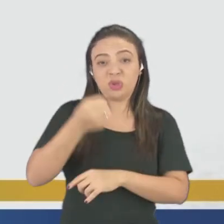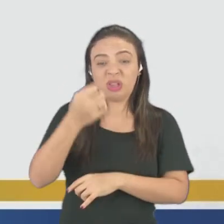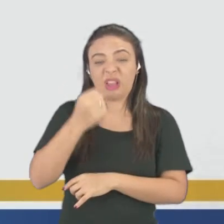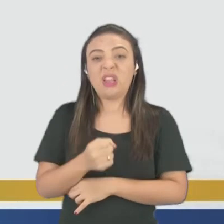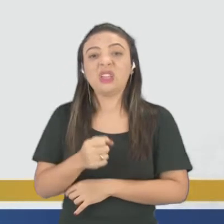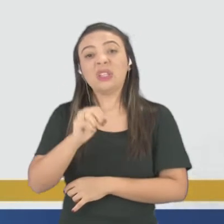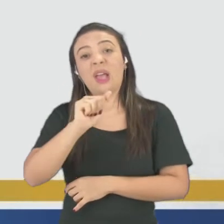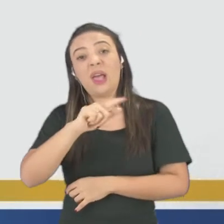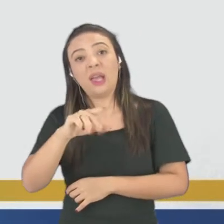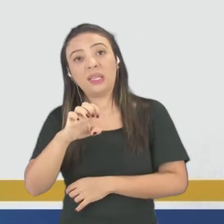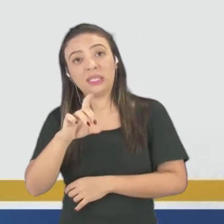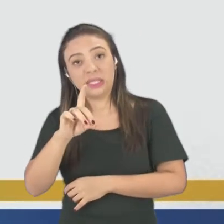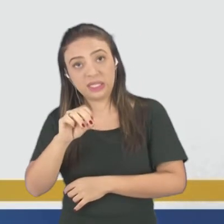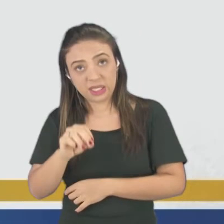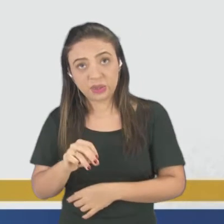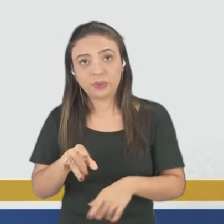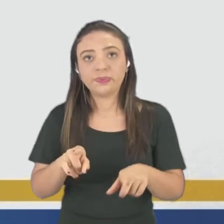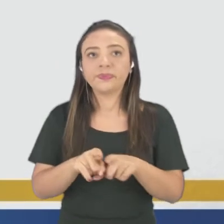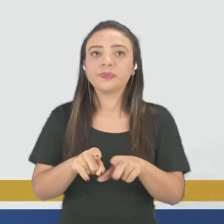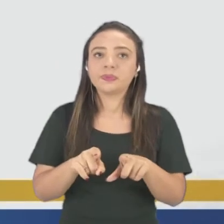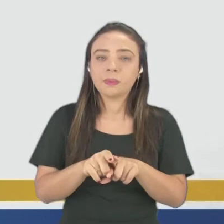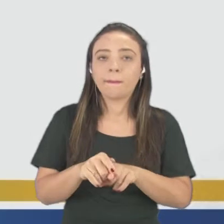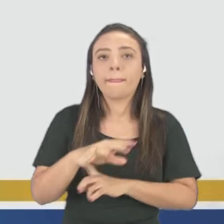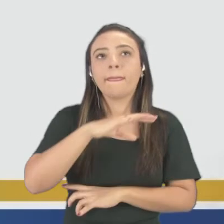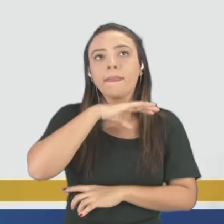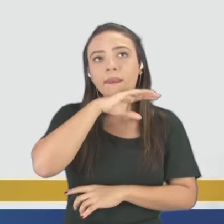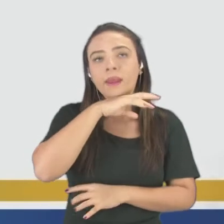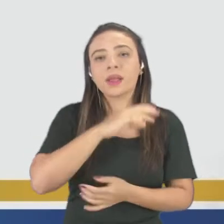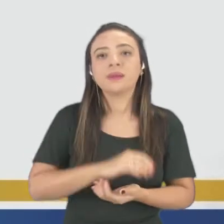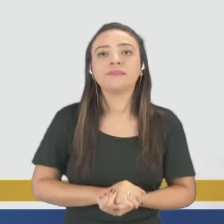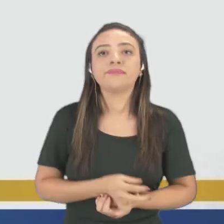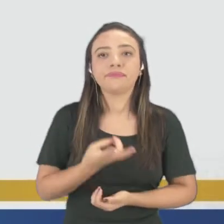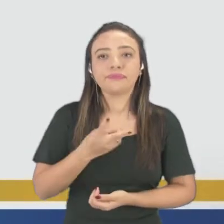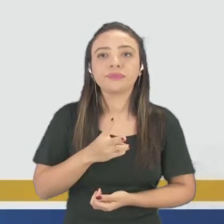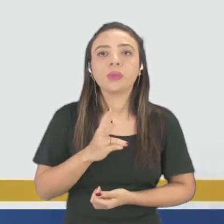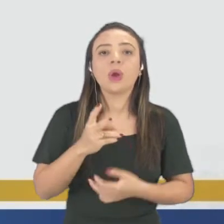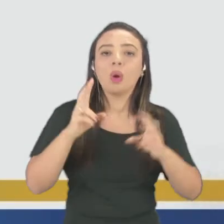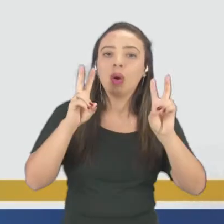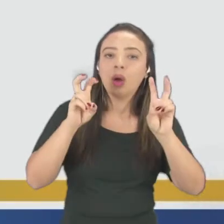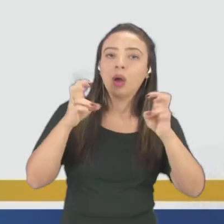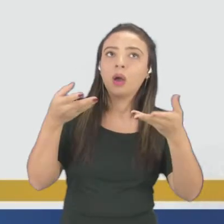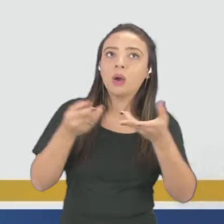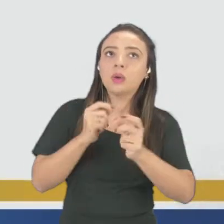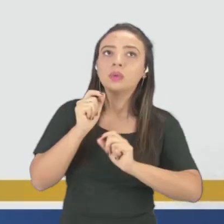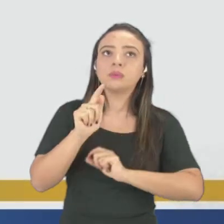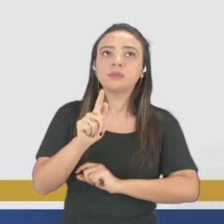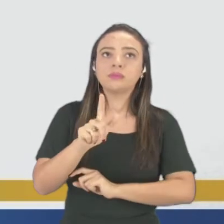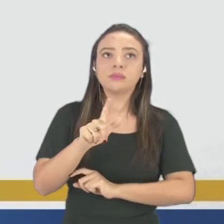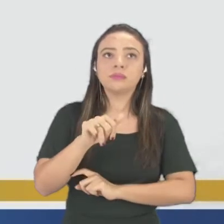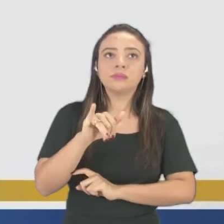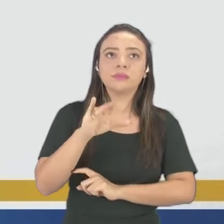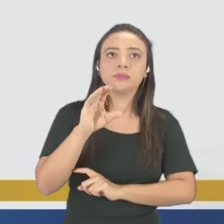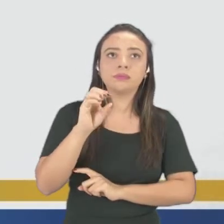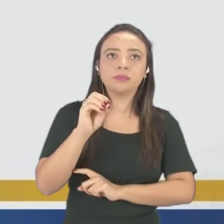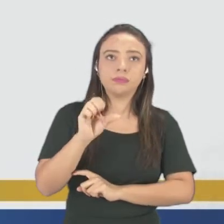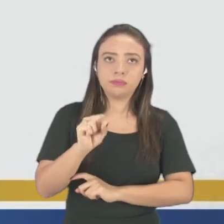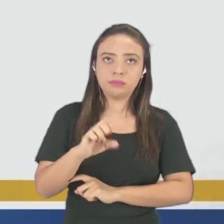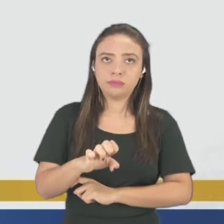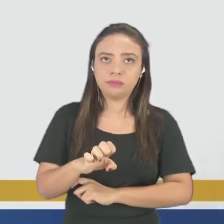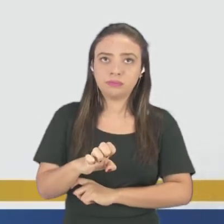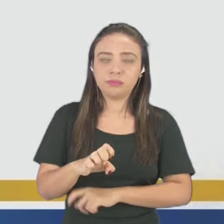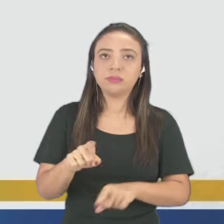alguns órgãos de algumas plantas ou animais dando sequência Vamos falar agora da glicose tá